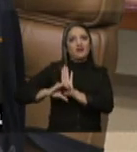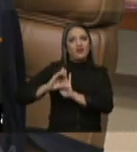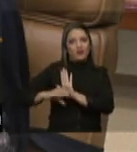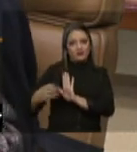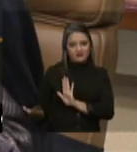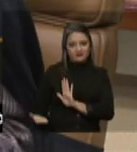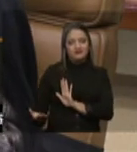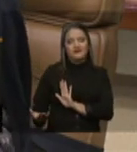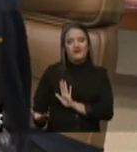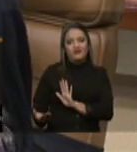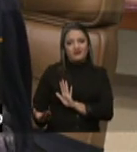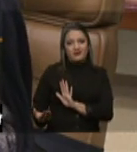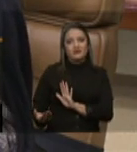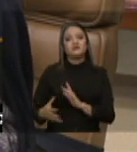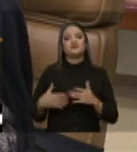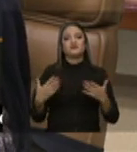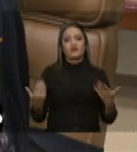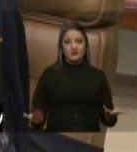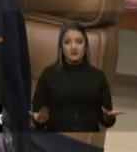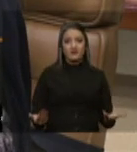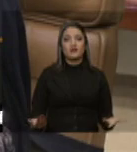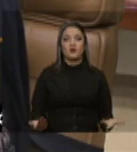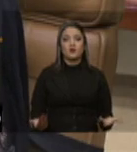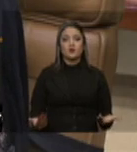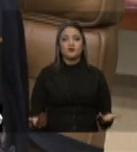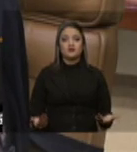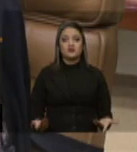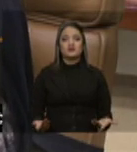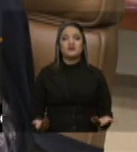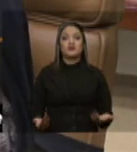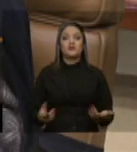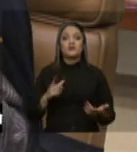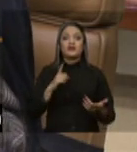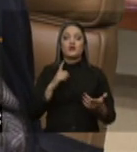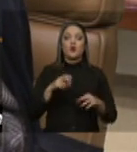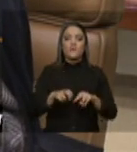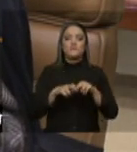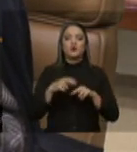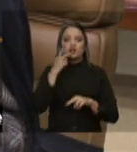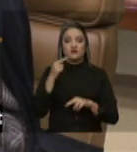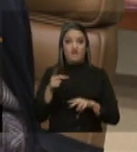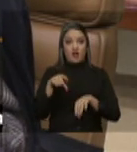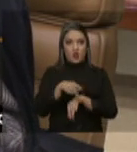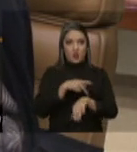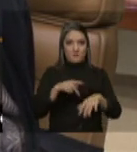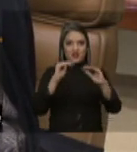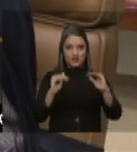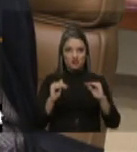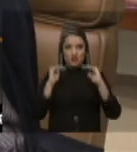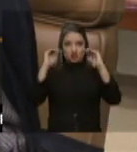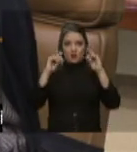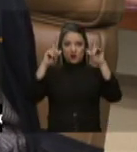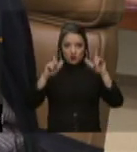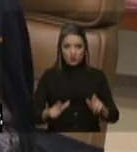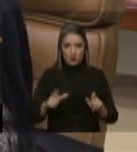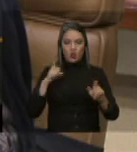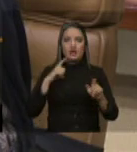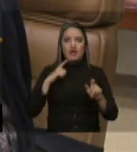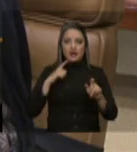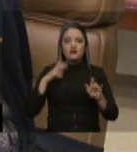a partir daqui é que se construiu uma ideia de estado soberano territorialmente não território demarcado